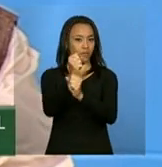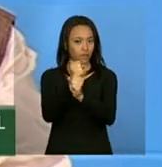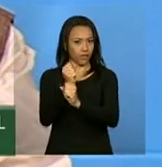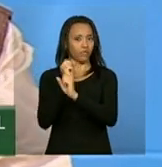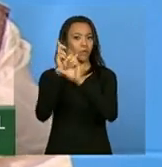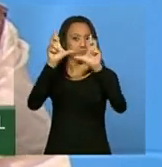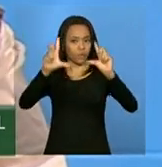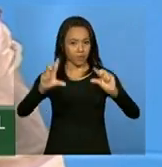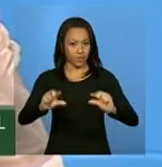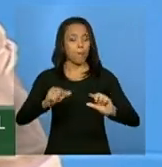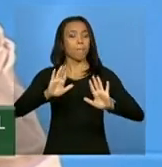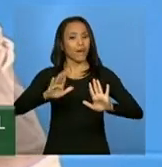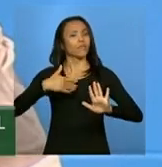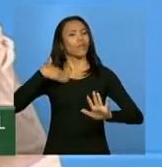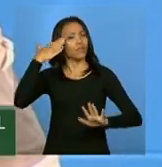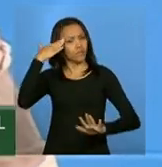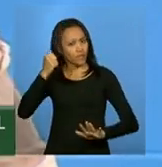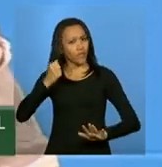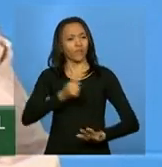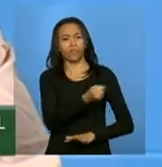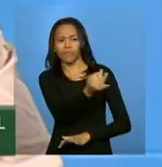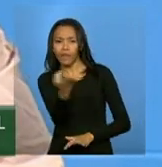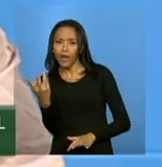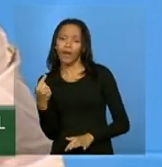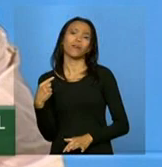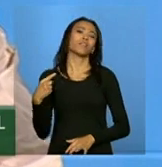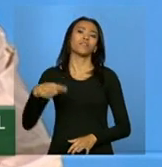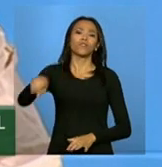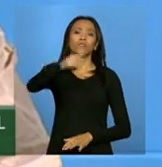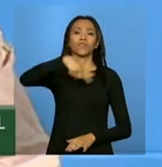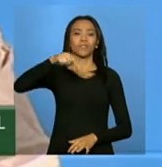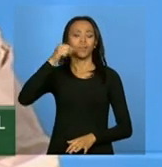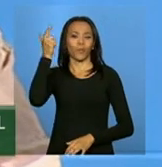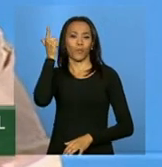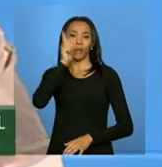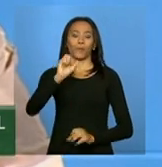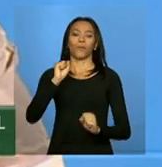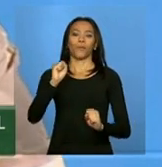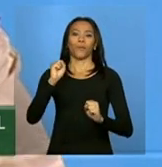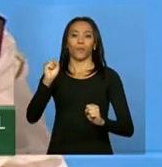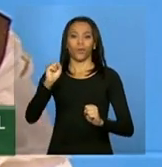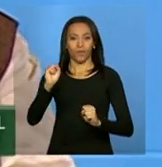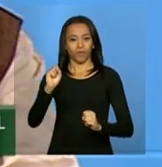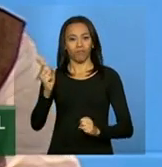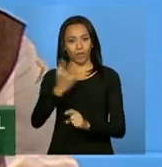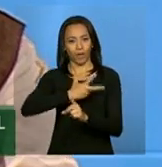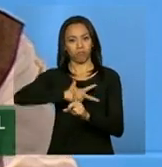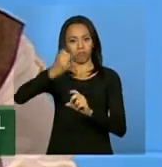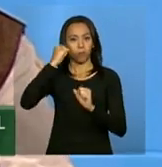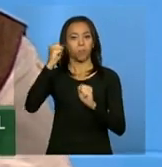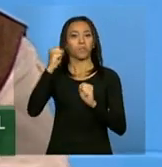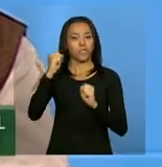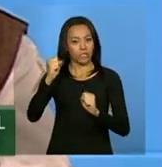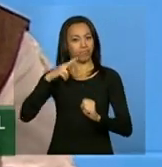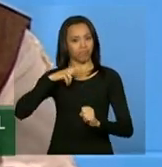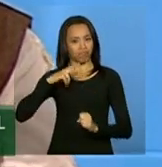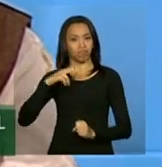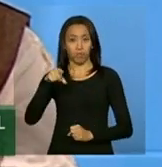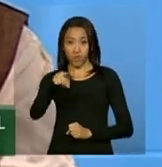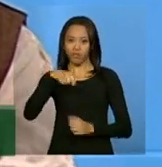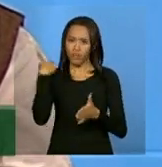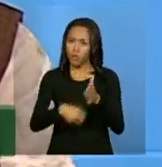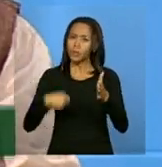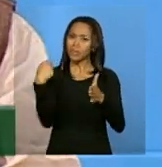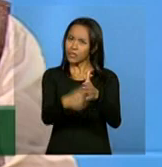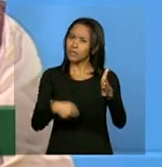eu sei que muitos de vocês aqui pessoalmente têm isso como uma conquista pessoal, porque vocês vêm lutando das